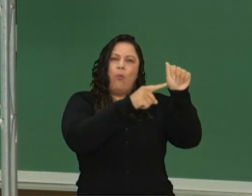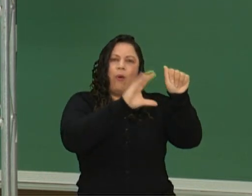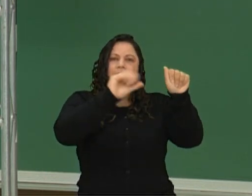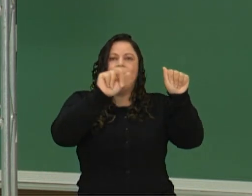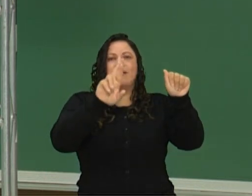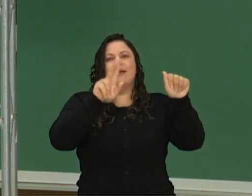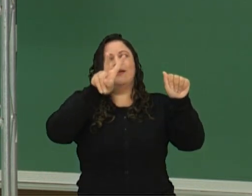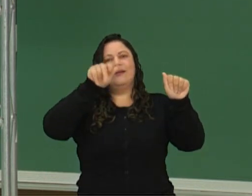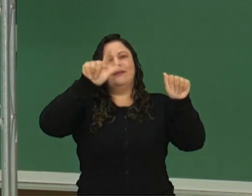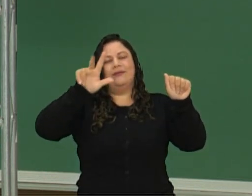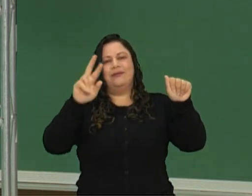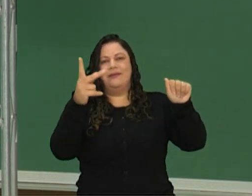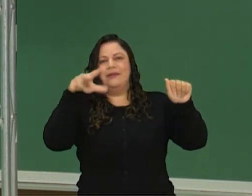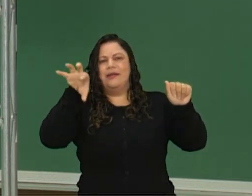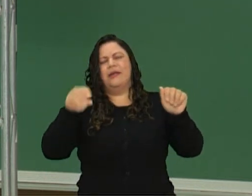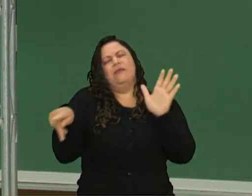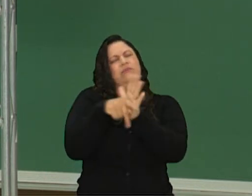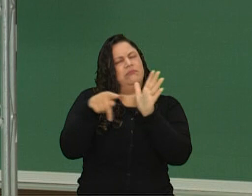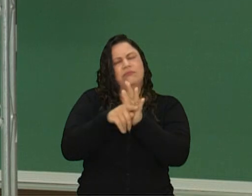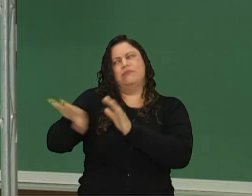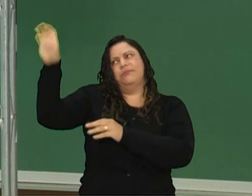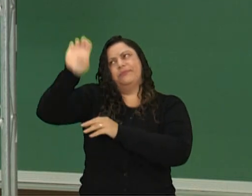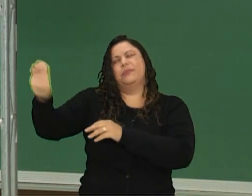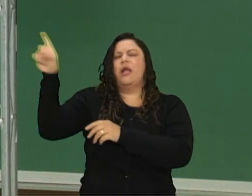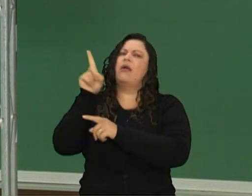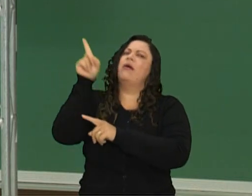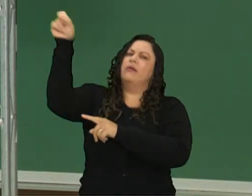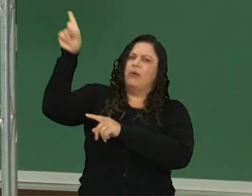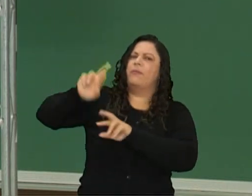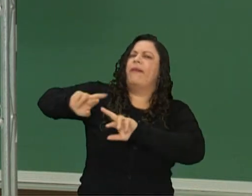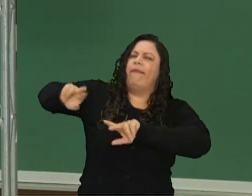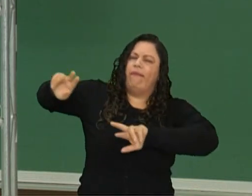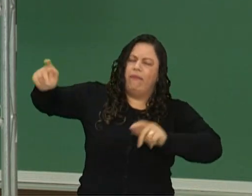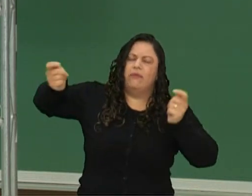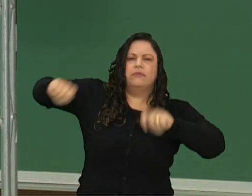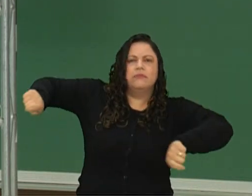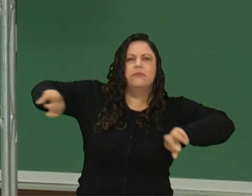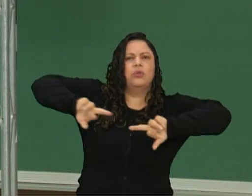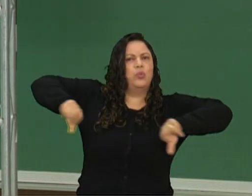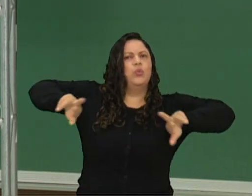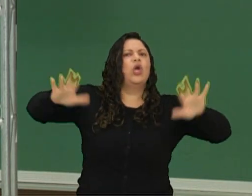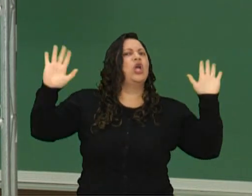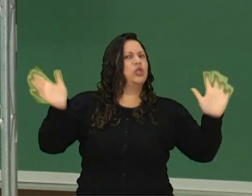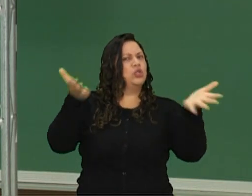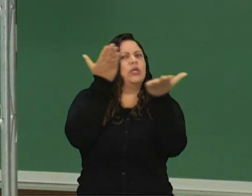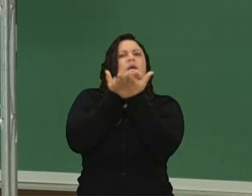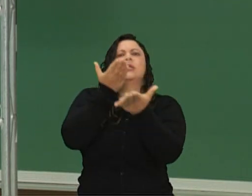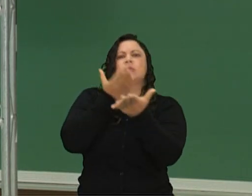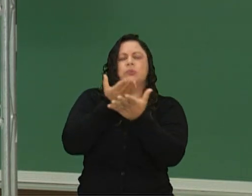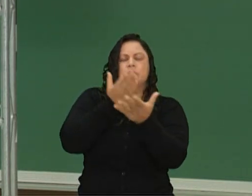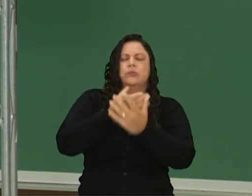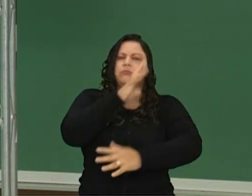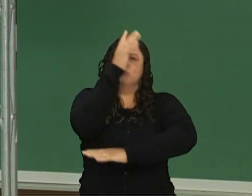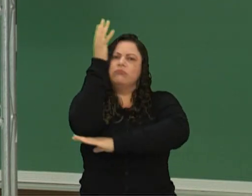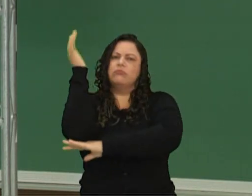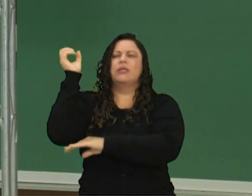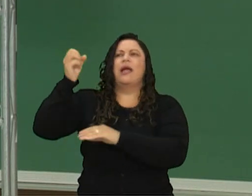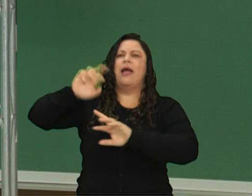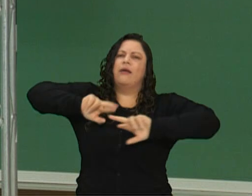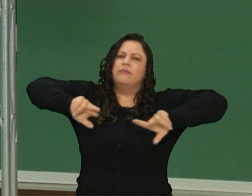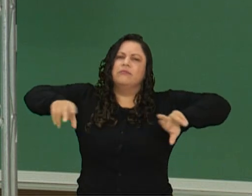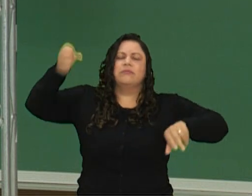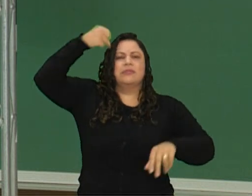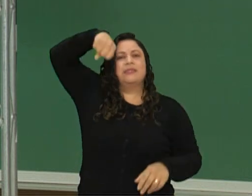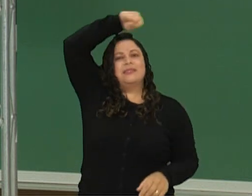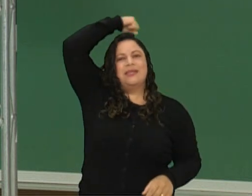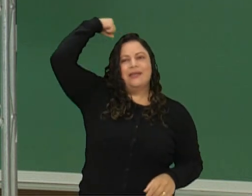os barris de carvalho, os grandes carvalhos, inclusive que já estudamos aqui quando falamos de árvores sagradas, na cultura